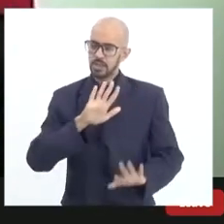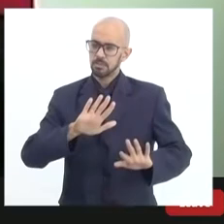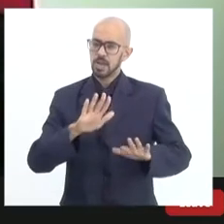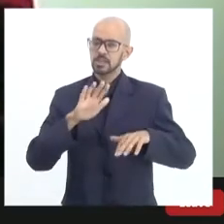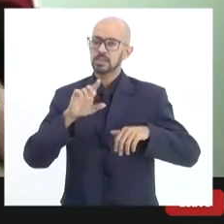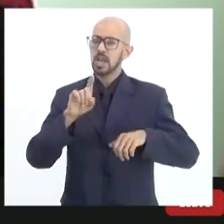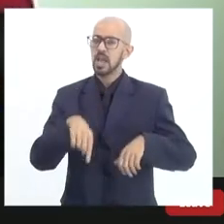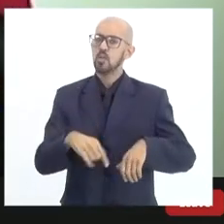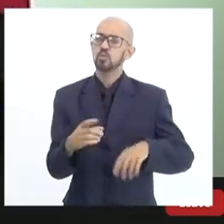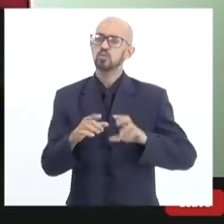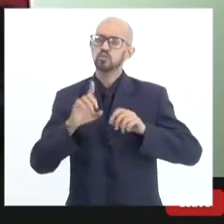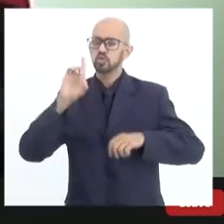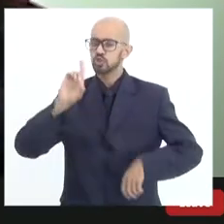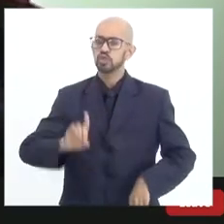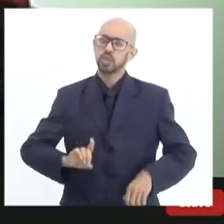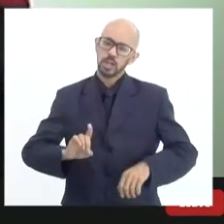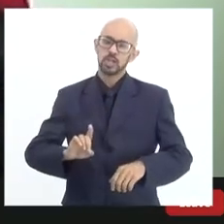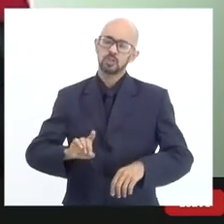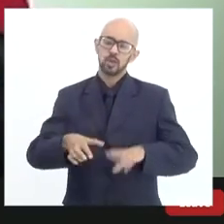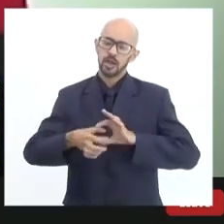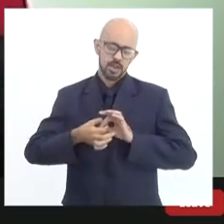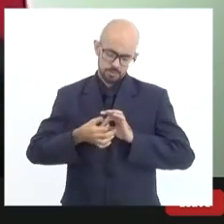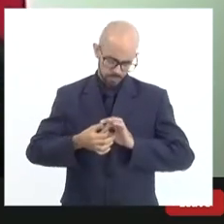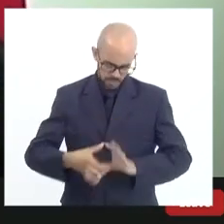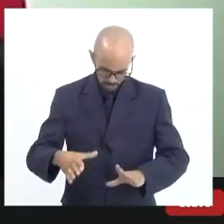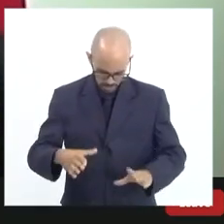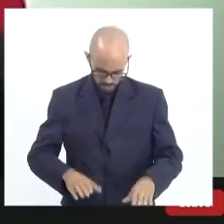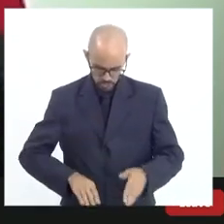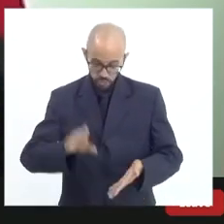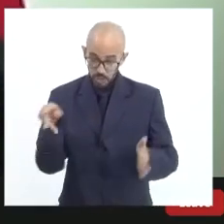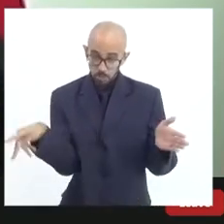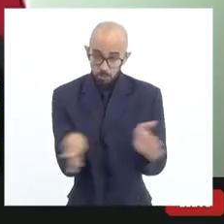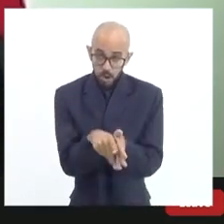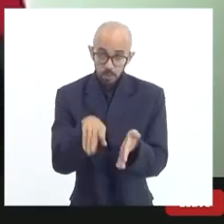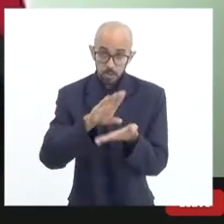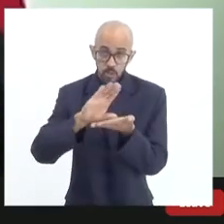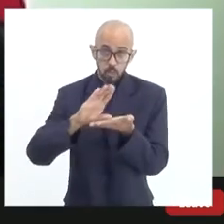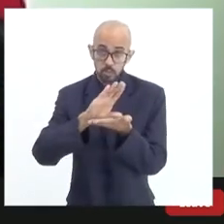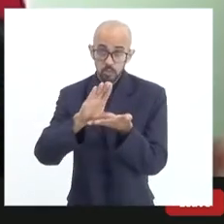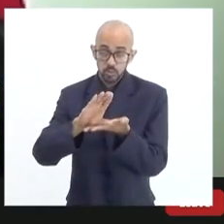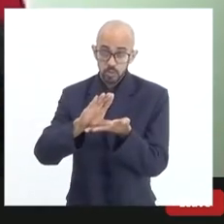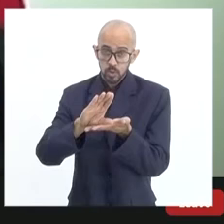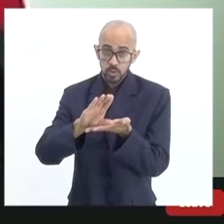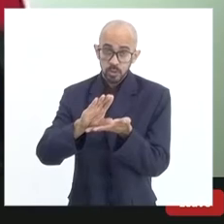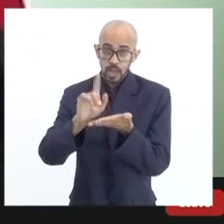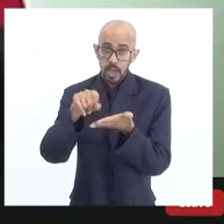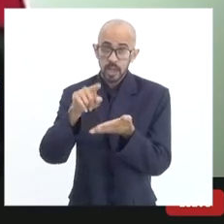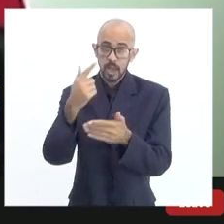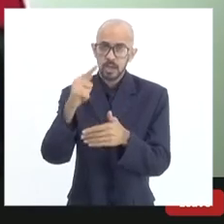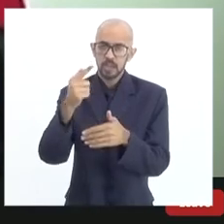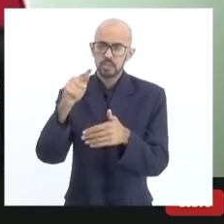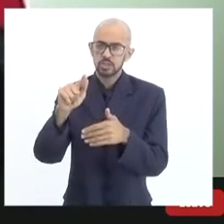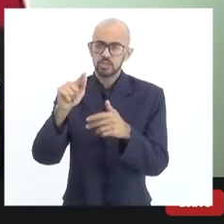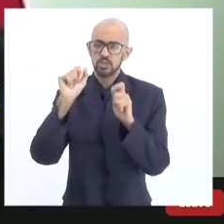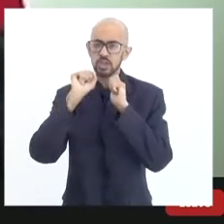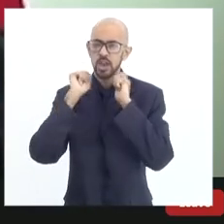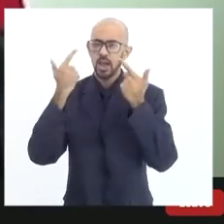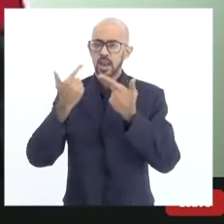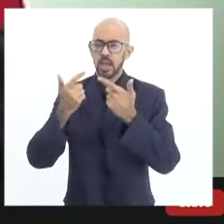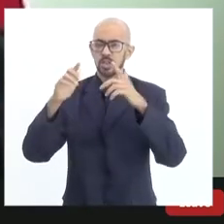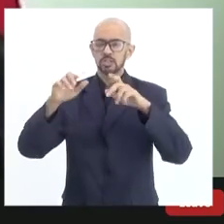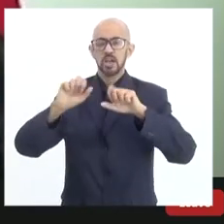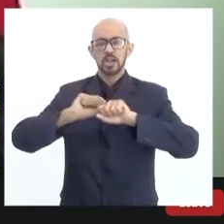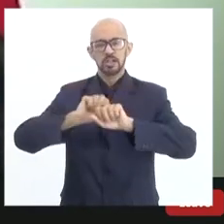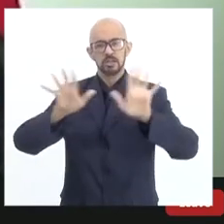da liberdade, um direito constitucional, né? Garantido no parlamento, a exposição livre das ideias, mas